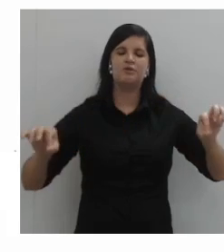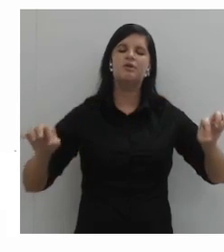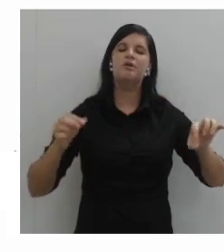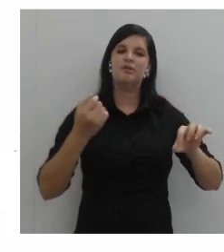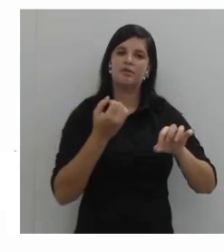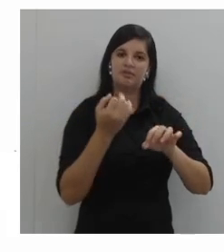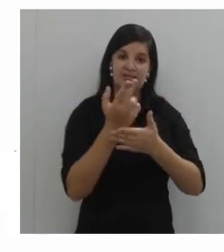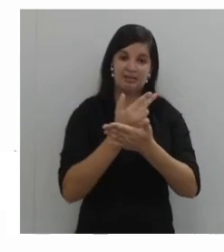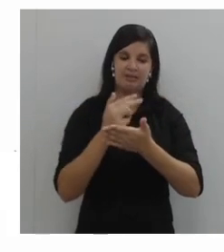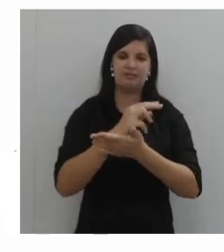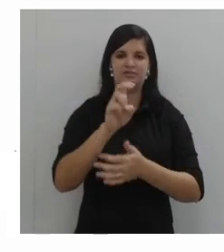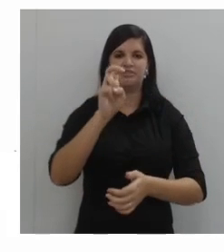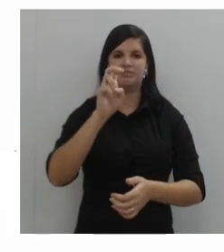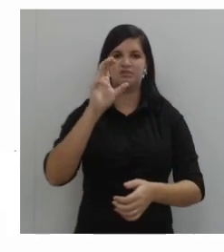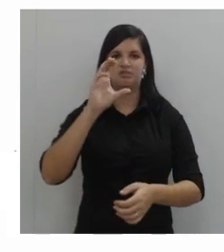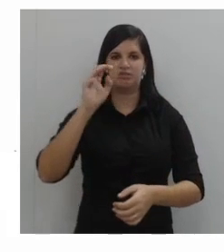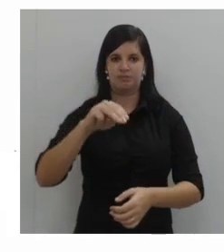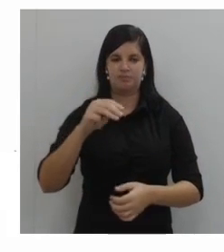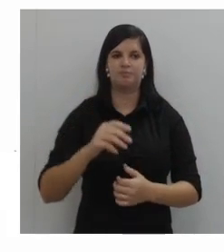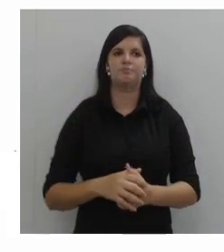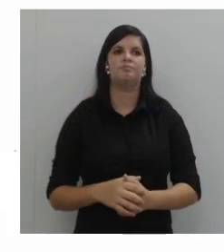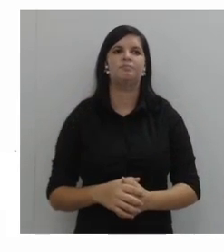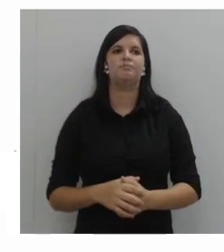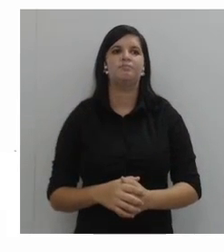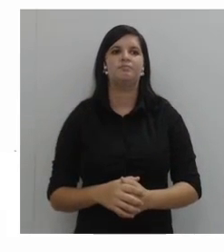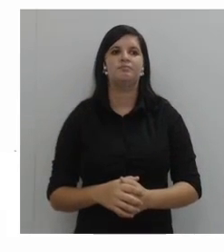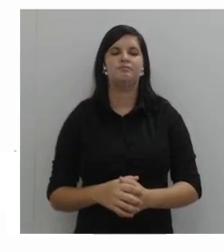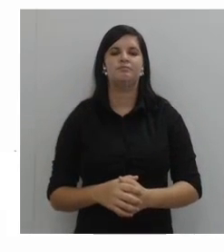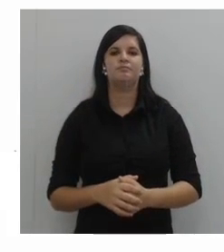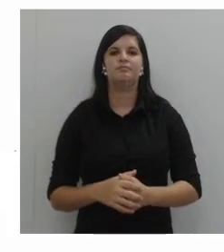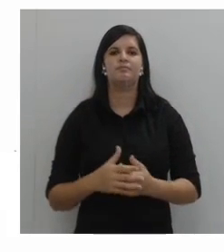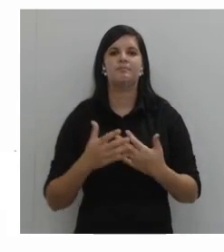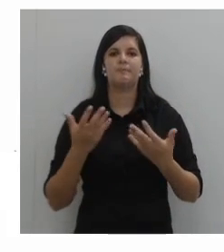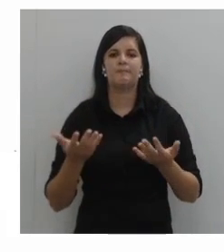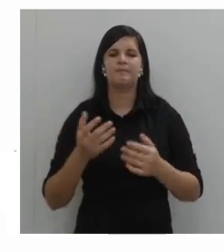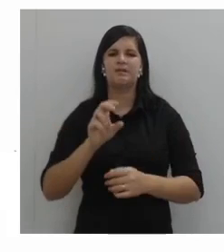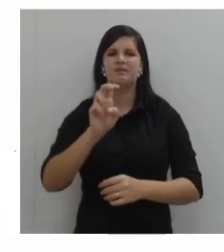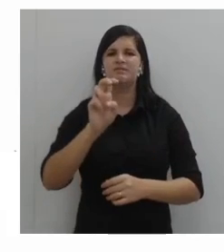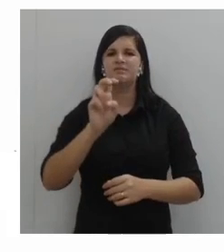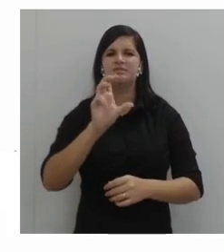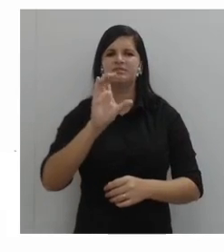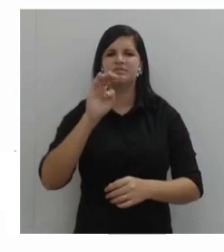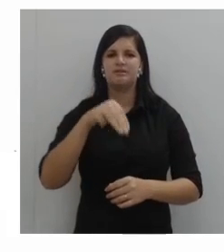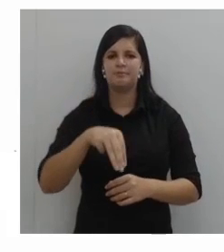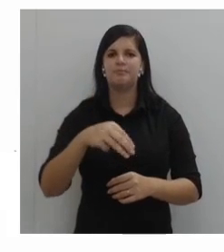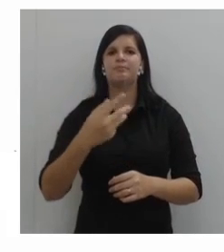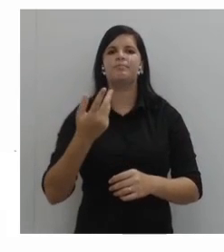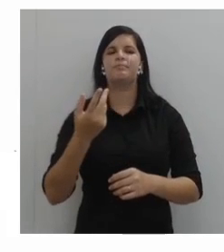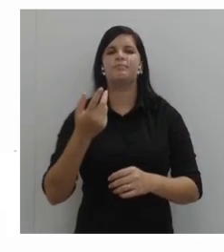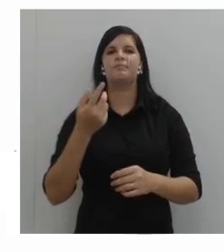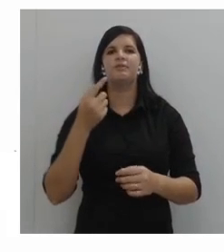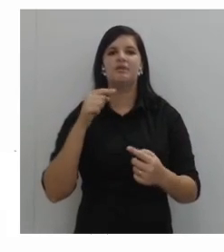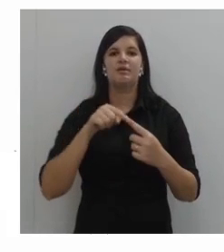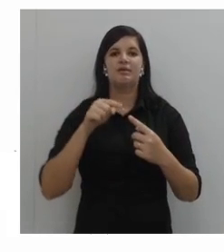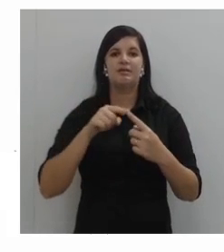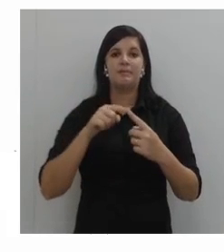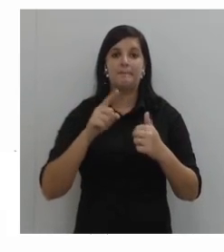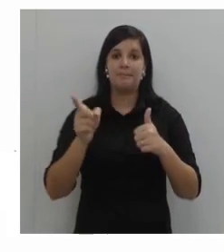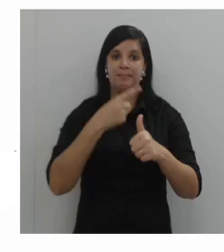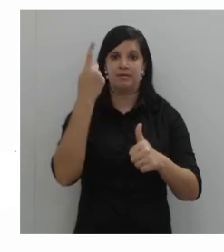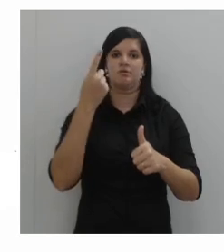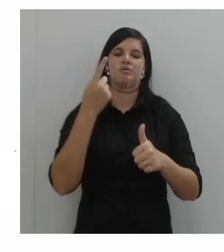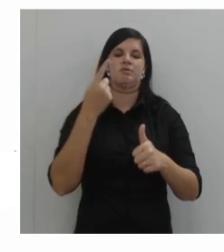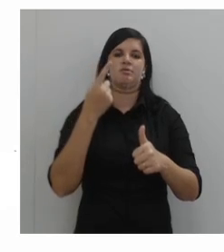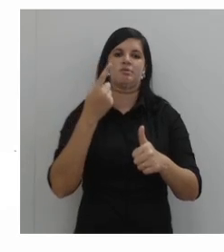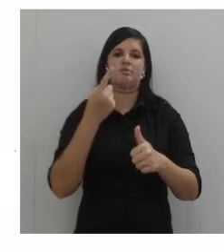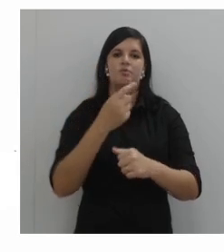de 5 centímetros. Então está aqui 5 centímetros. Esse 5 centímetros está representado nessa primeira